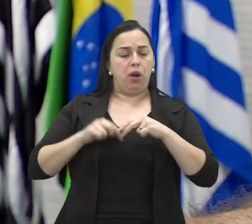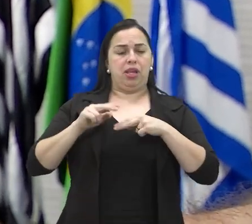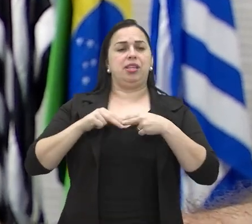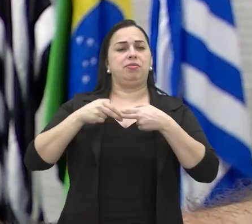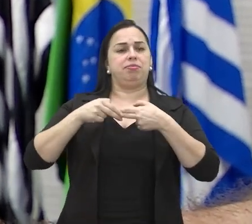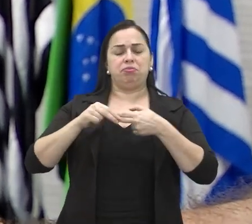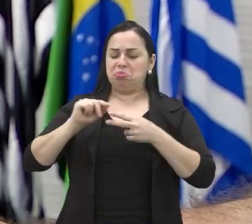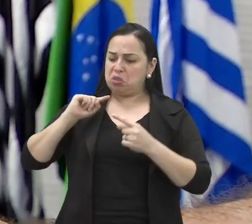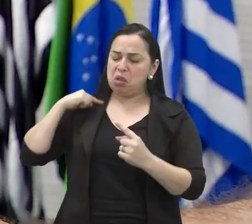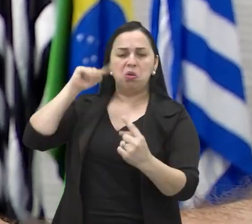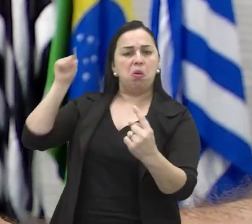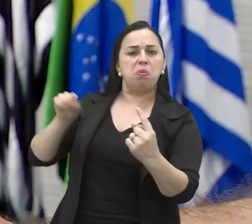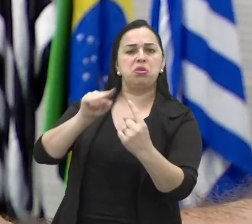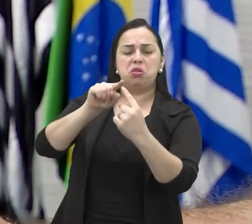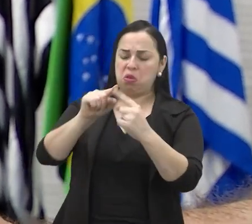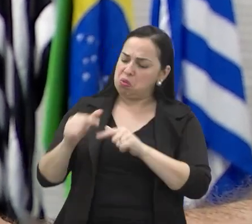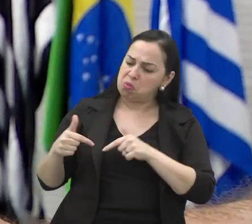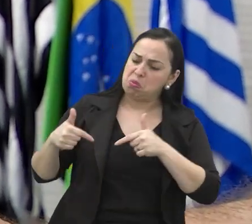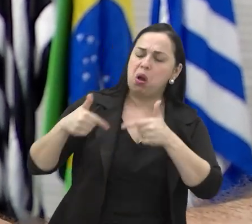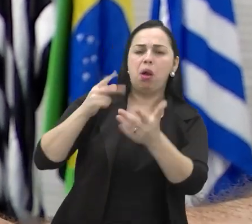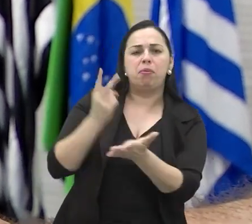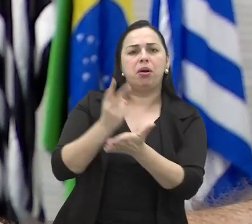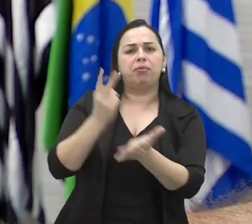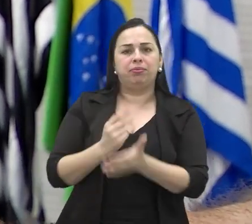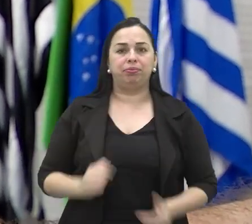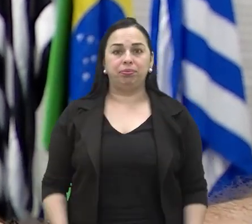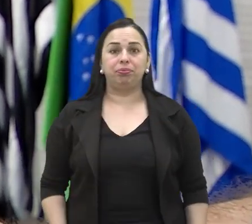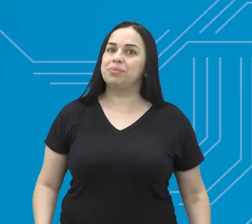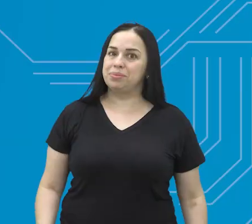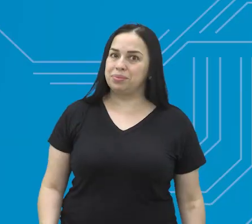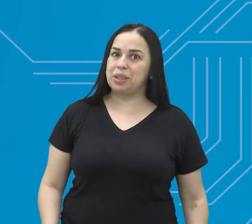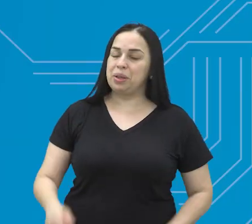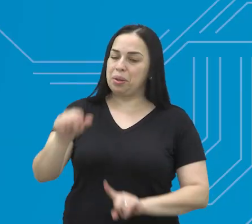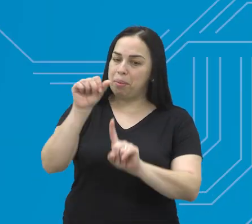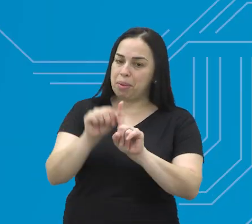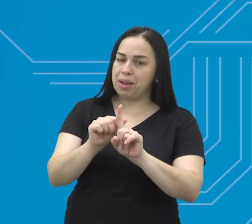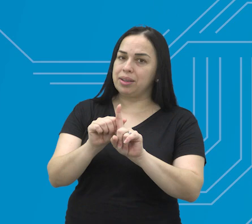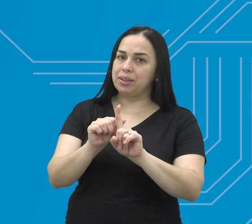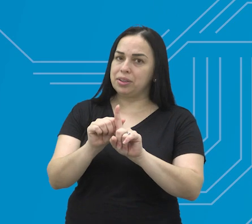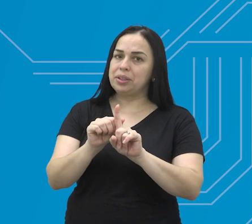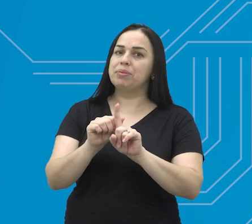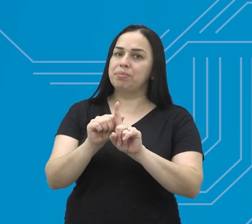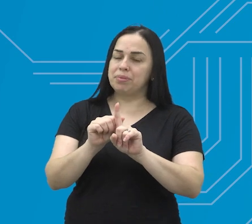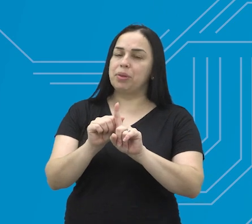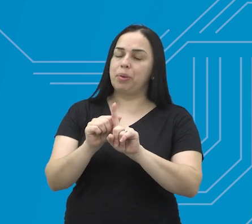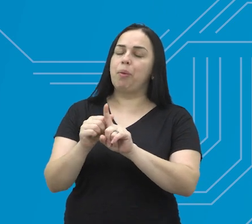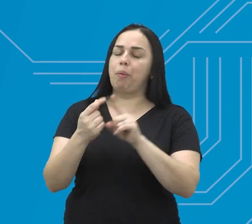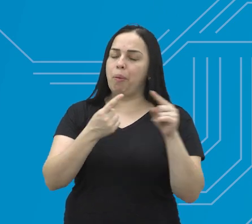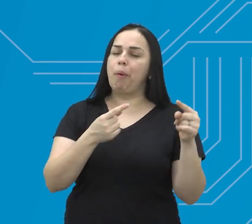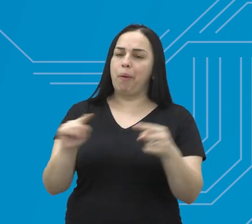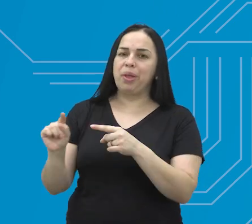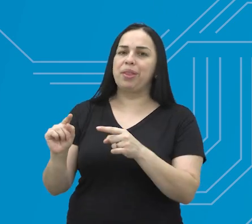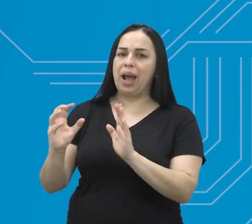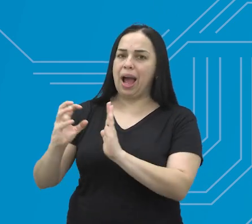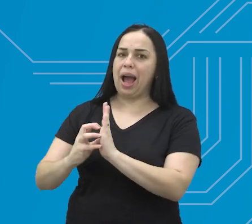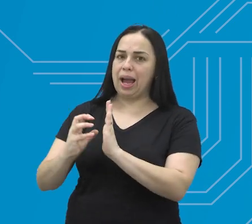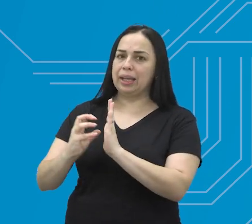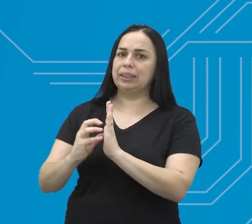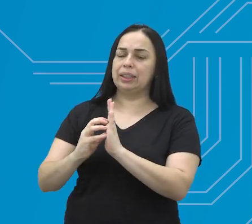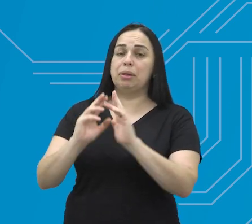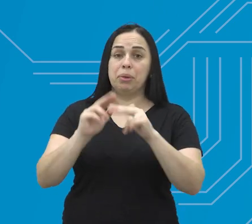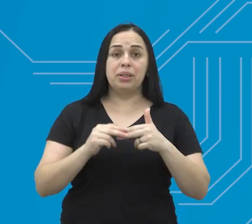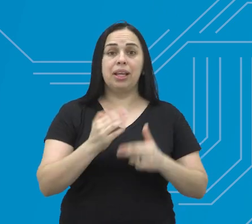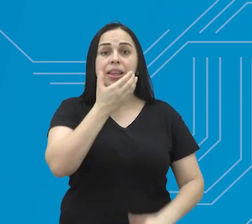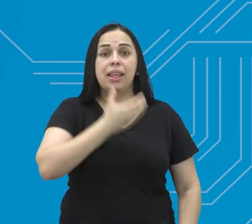a nossa missão de continuar cada vez melhorando muito a cada dia, né? Estamos no mês de luta contra a AIDS.